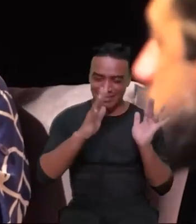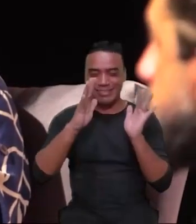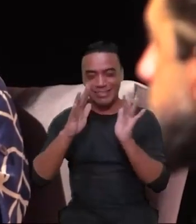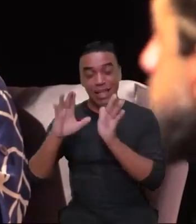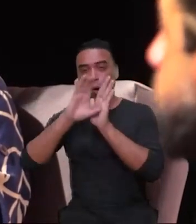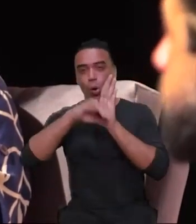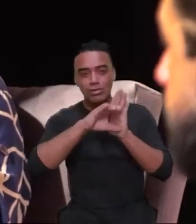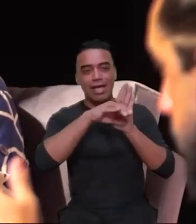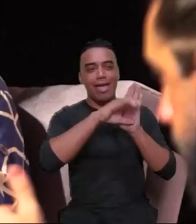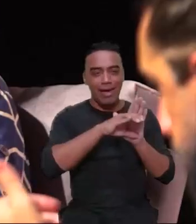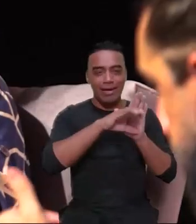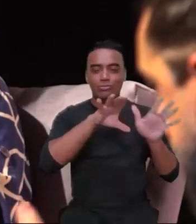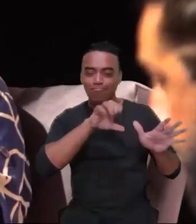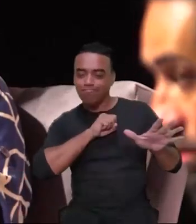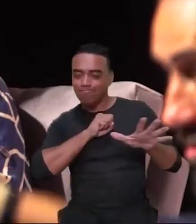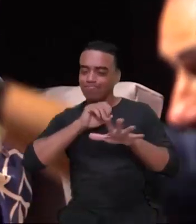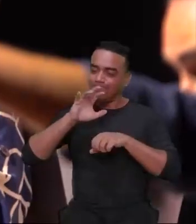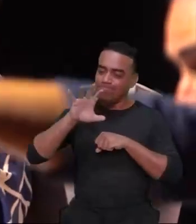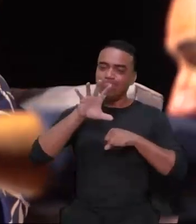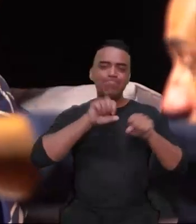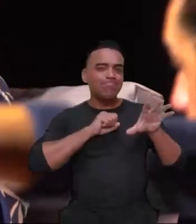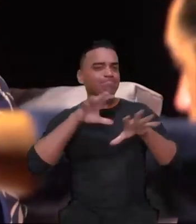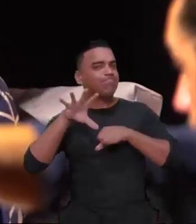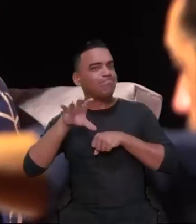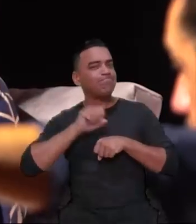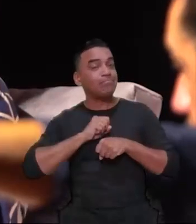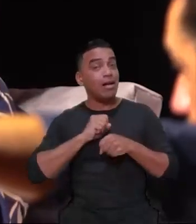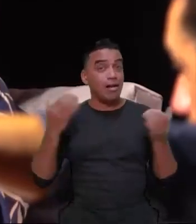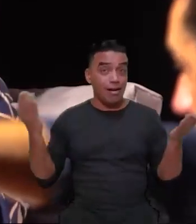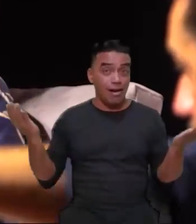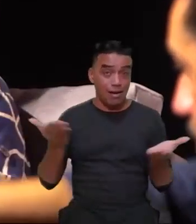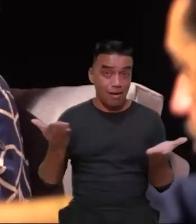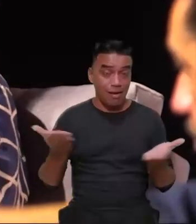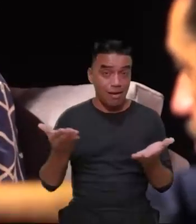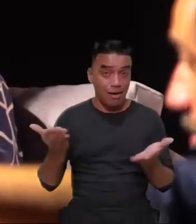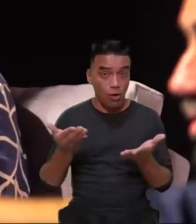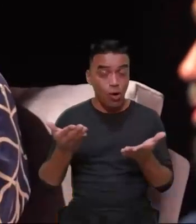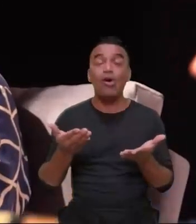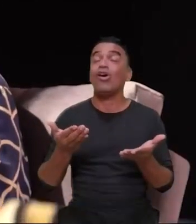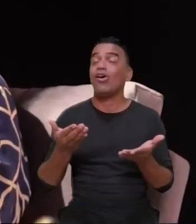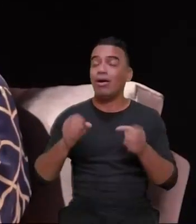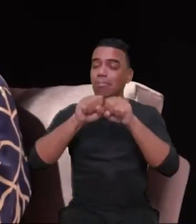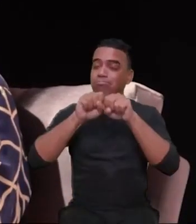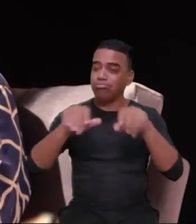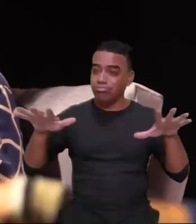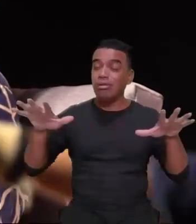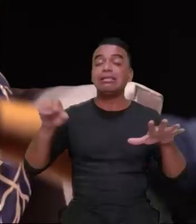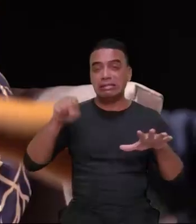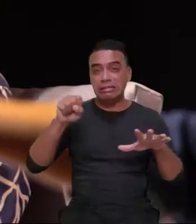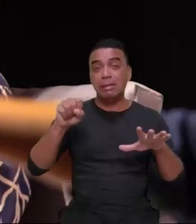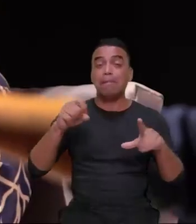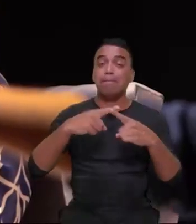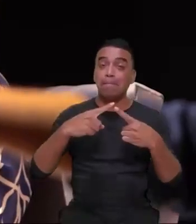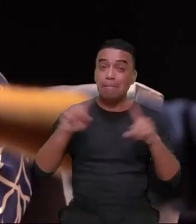conceito que foi sendo apropriado aos poucos. Agora há uma veemência muito grande,